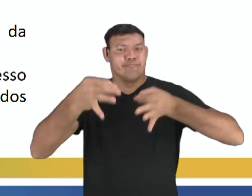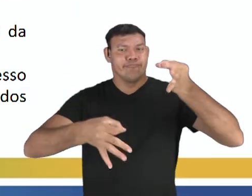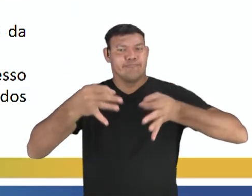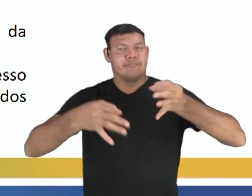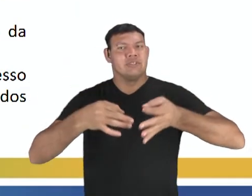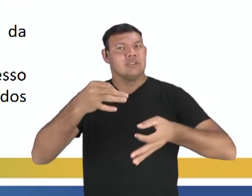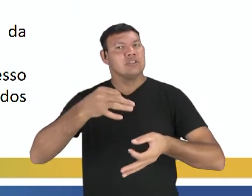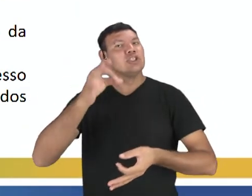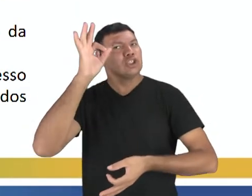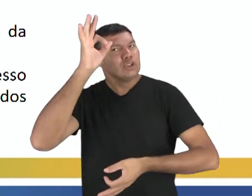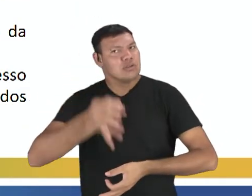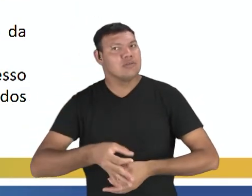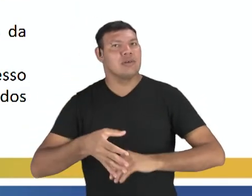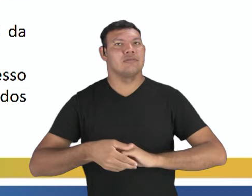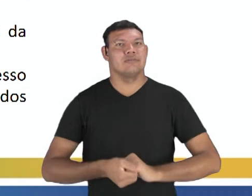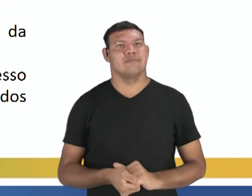tribunal.